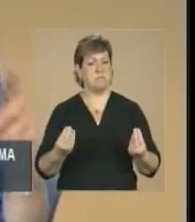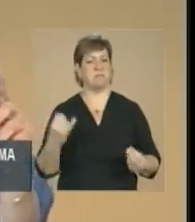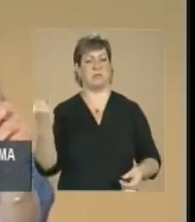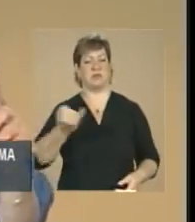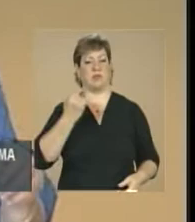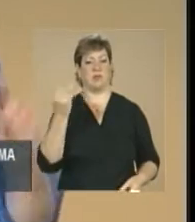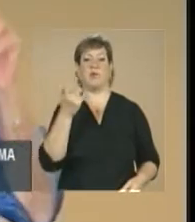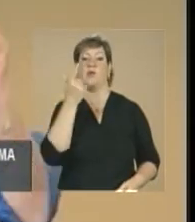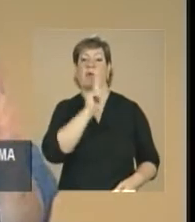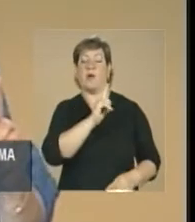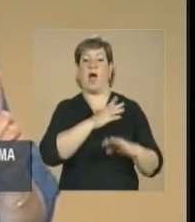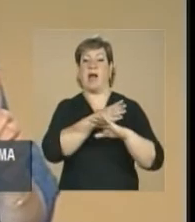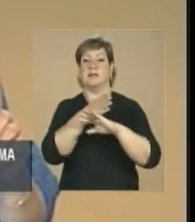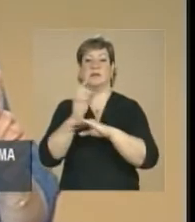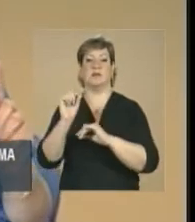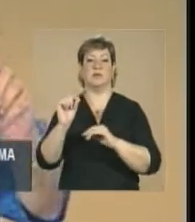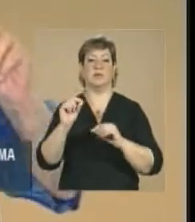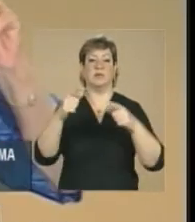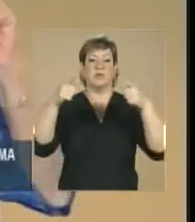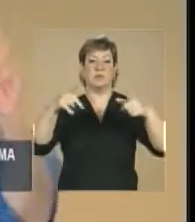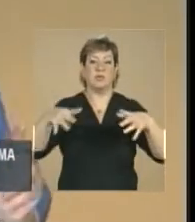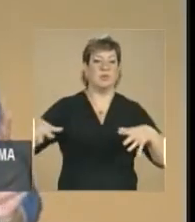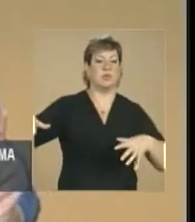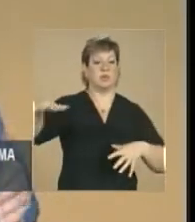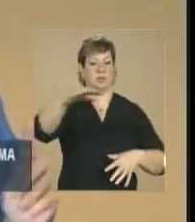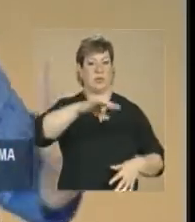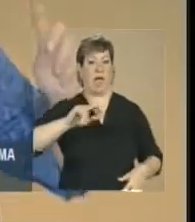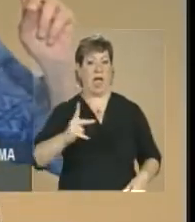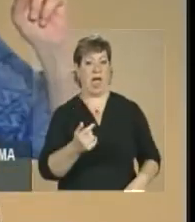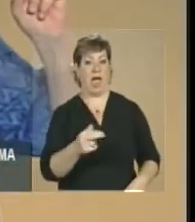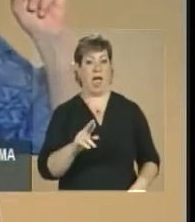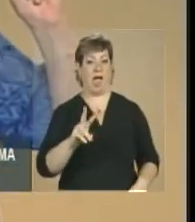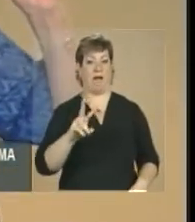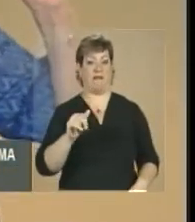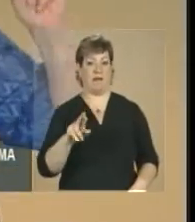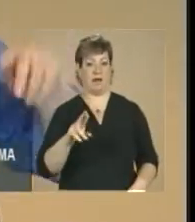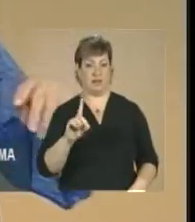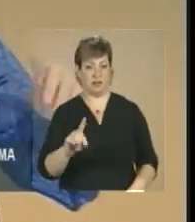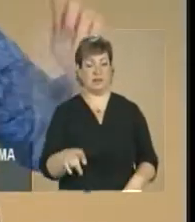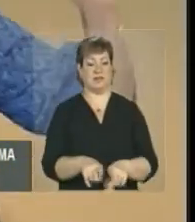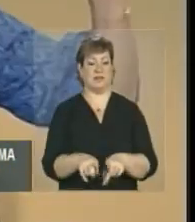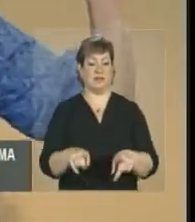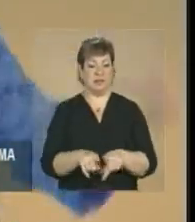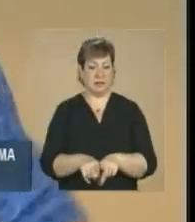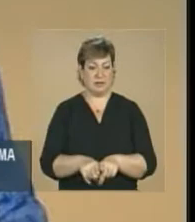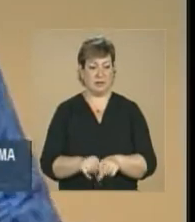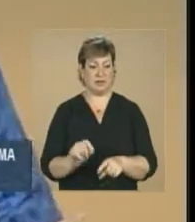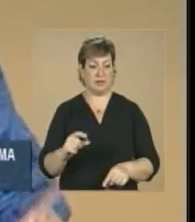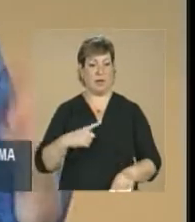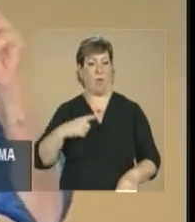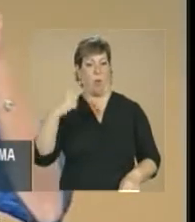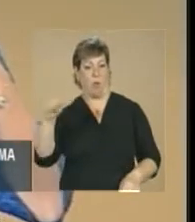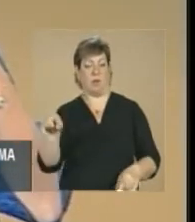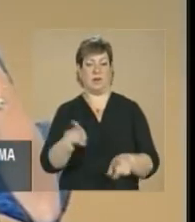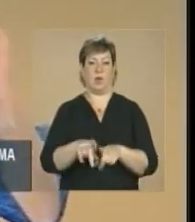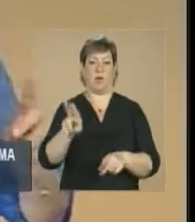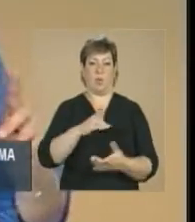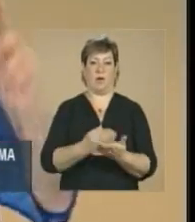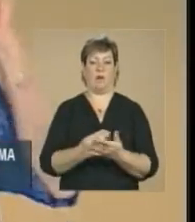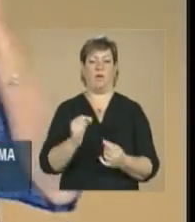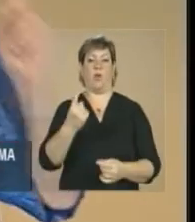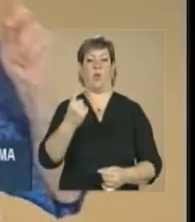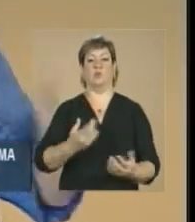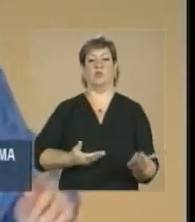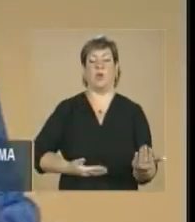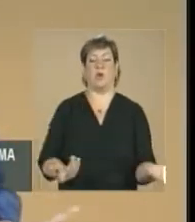ter acesso ao mundo de Harvard para e ao mundo lá do MIT, para um